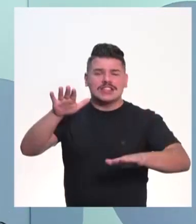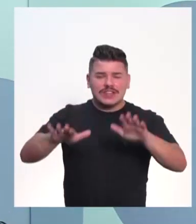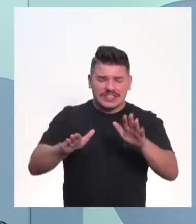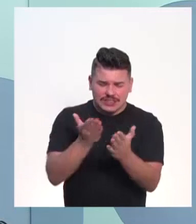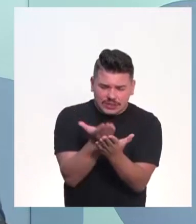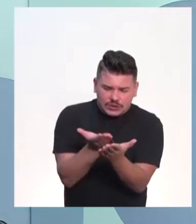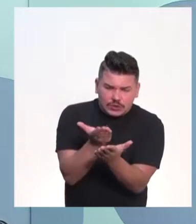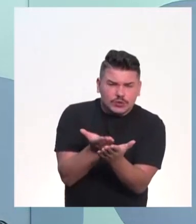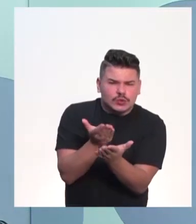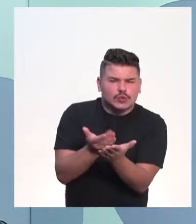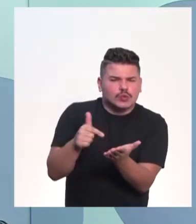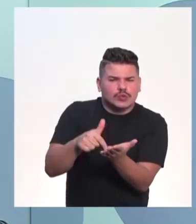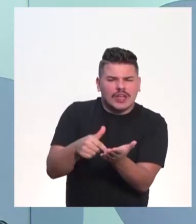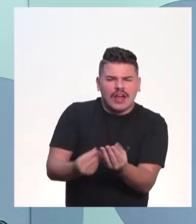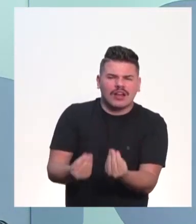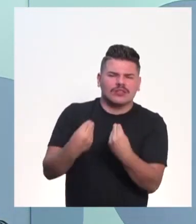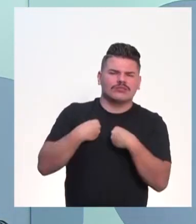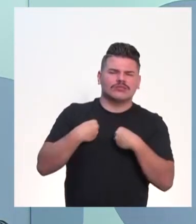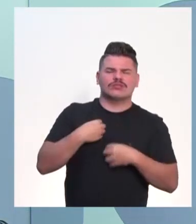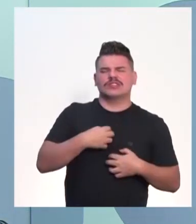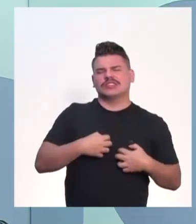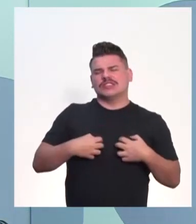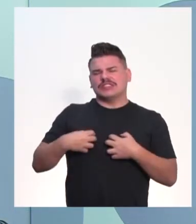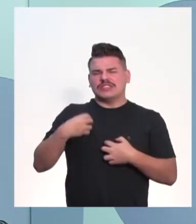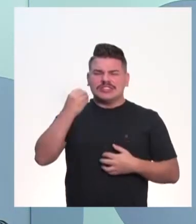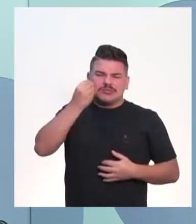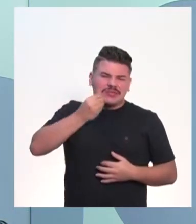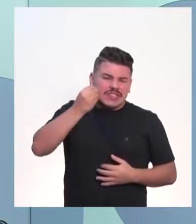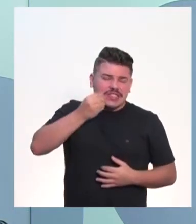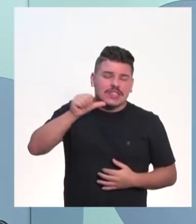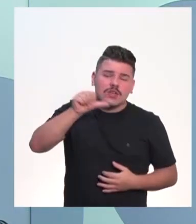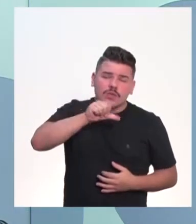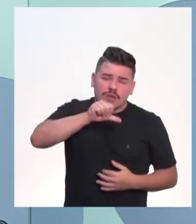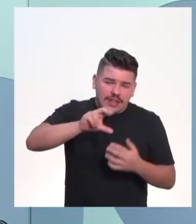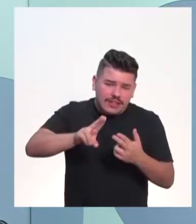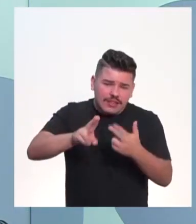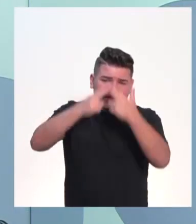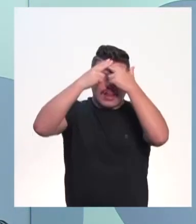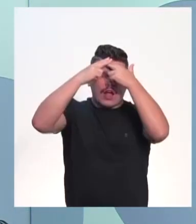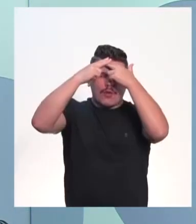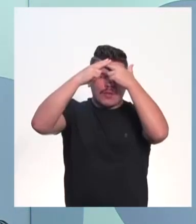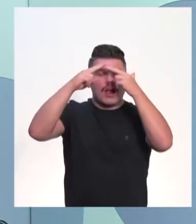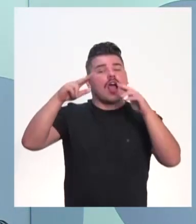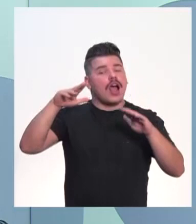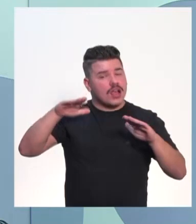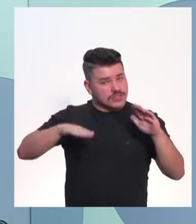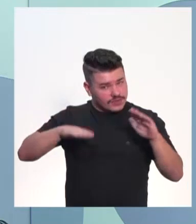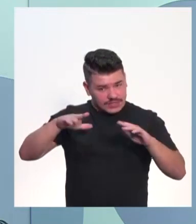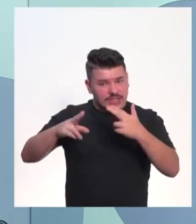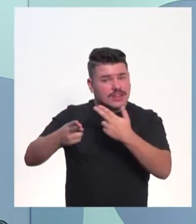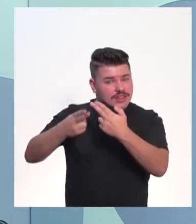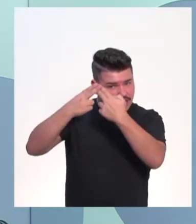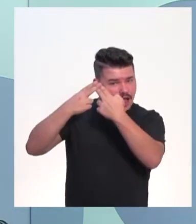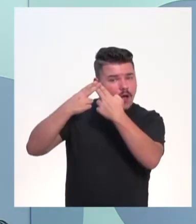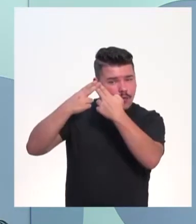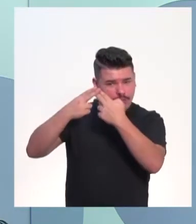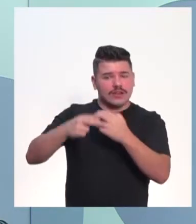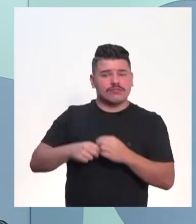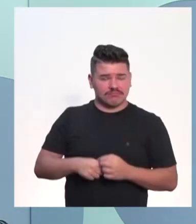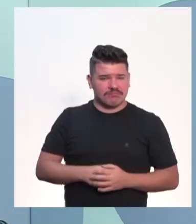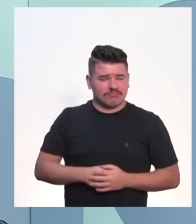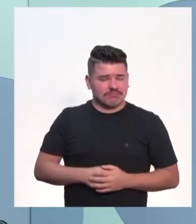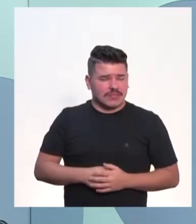estudar pode ser uma experiência um pouco traumática. E como que a gente pode fazer para melhorar essa experiência, né? A gente está vendo